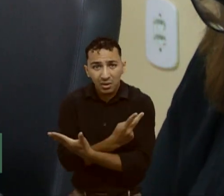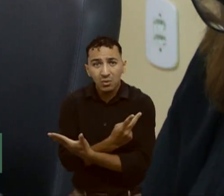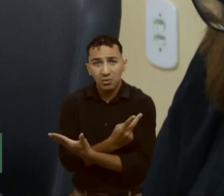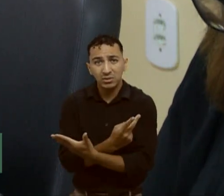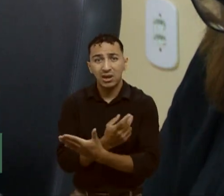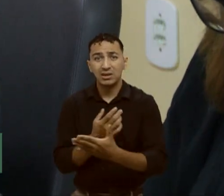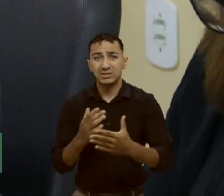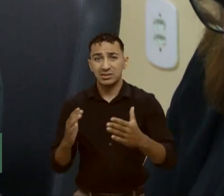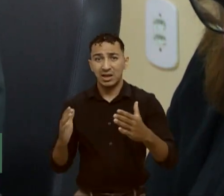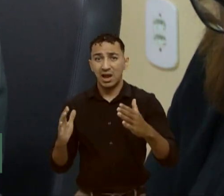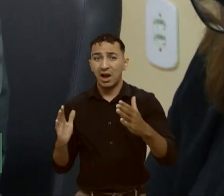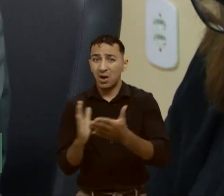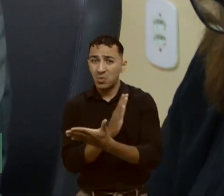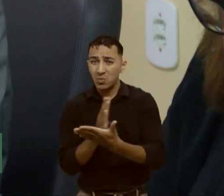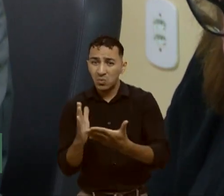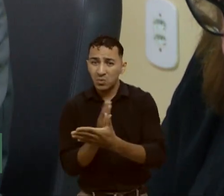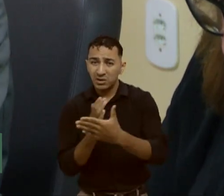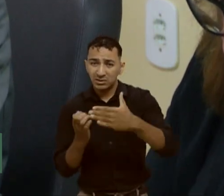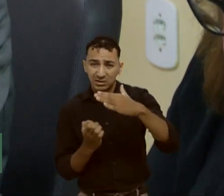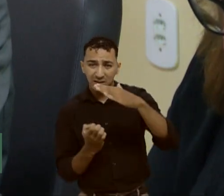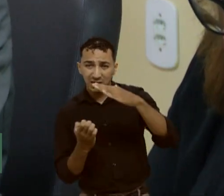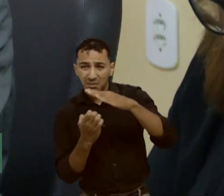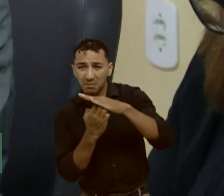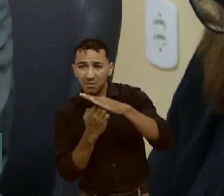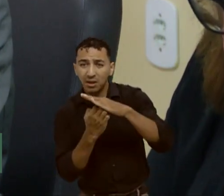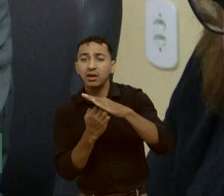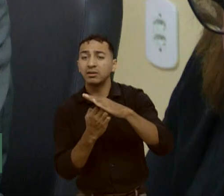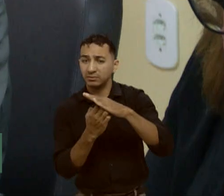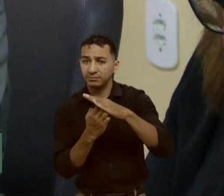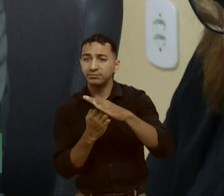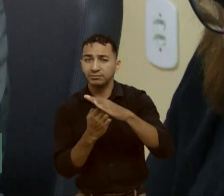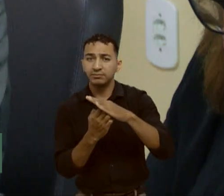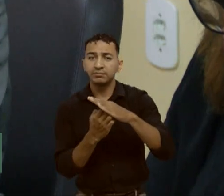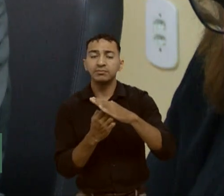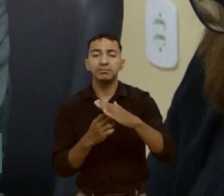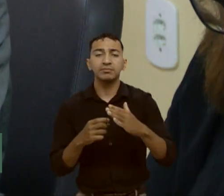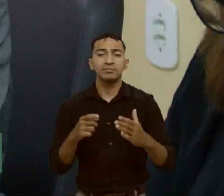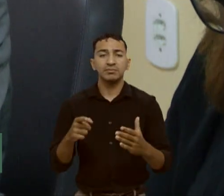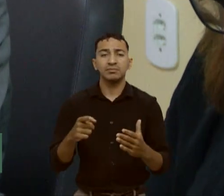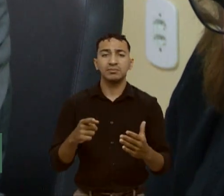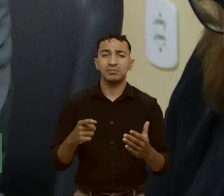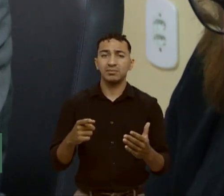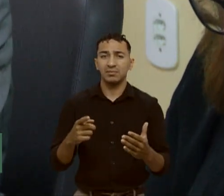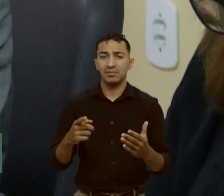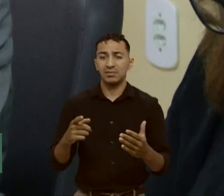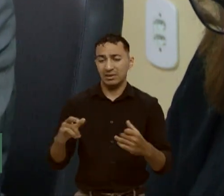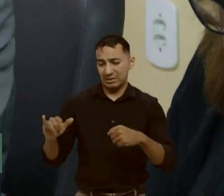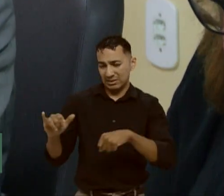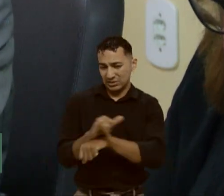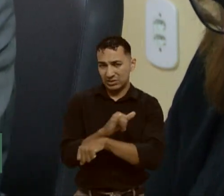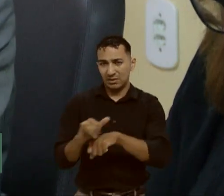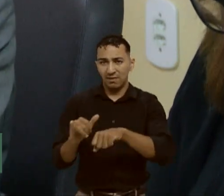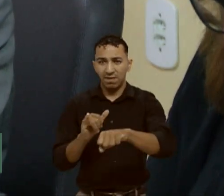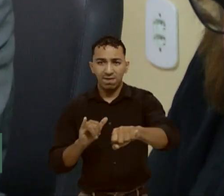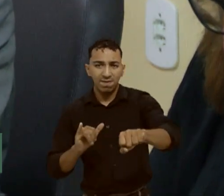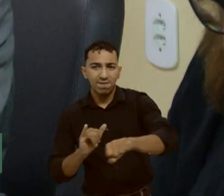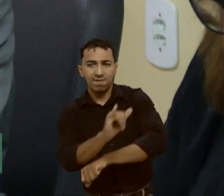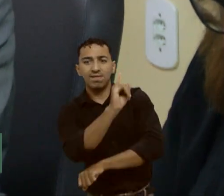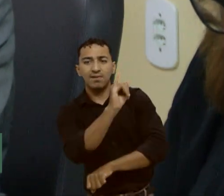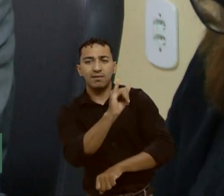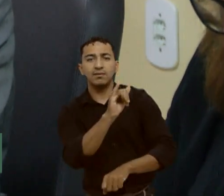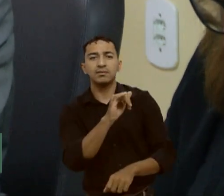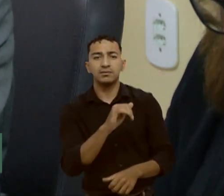algumas empresas, alguns fornecedores, uma ação que realmente vai de encontro ao Código de